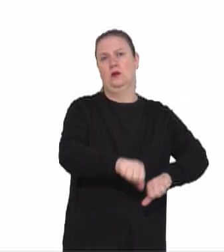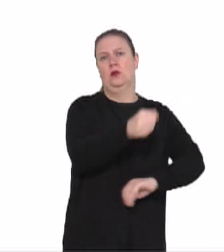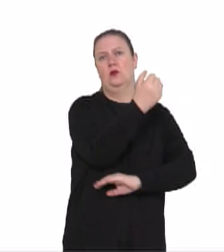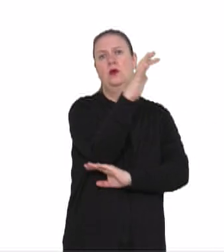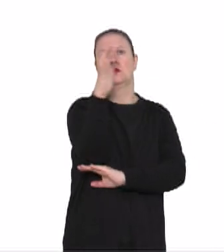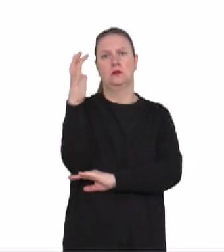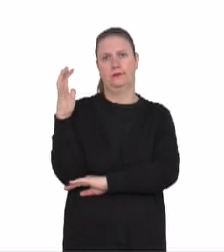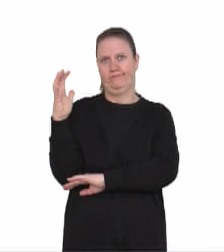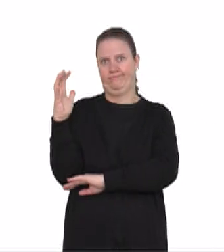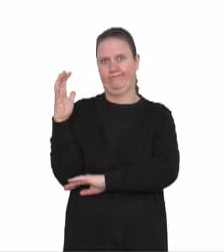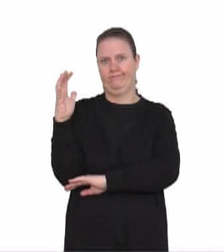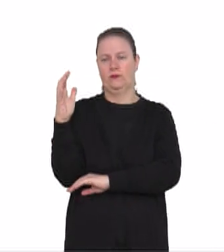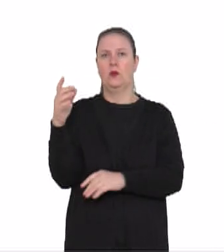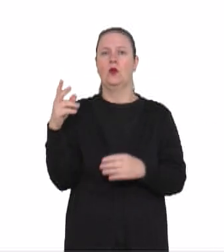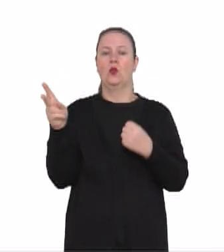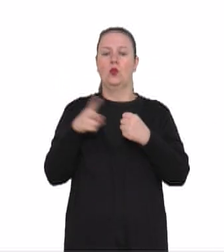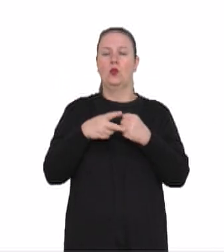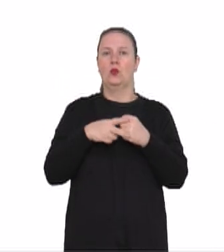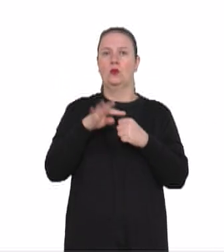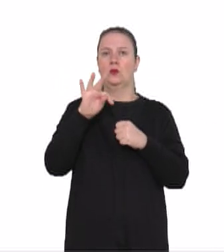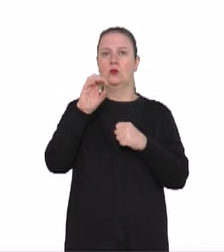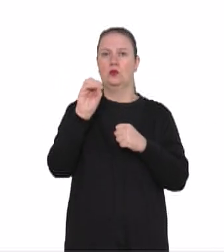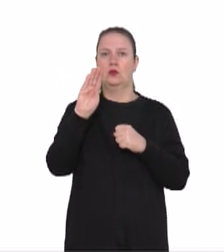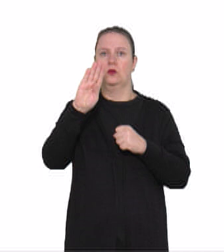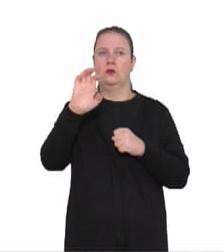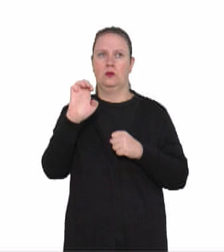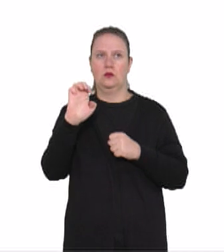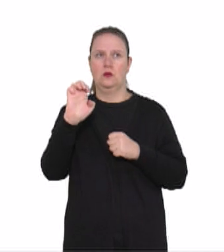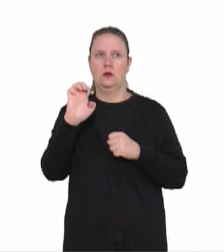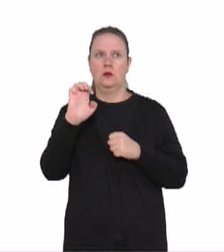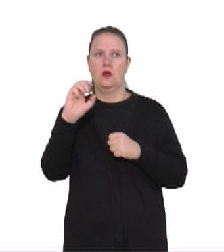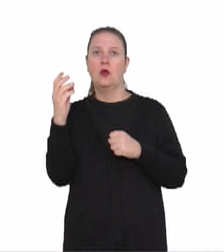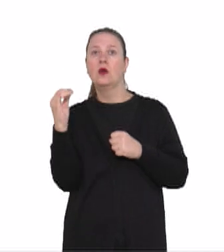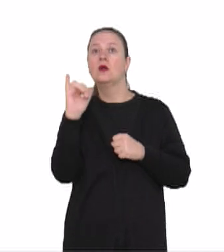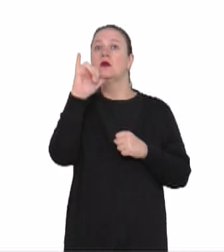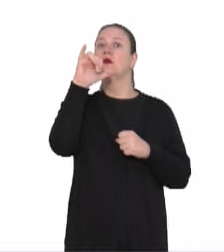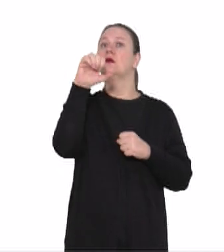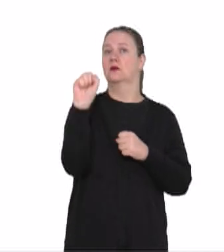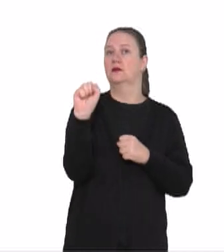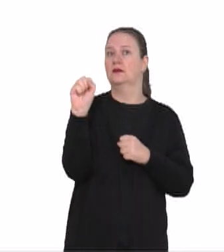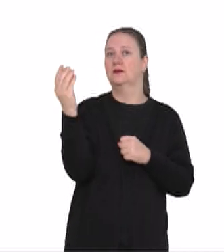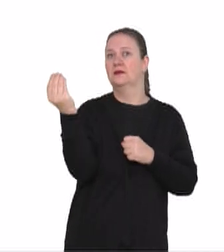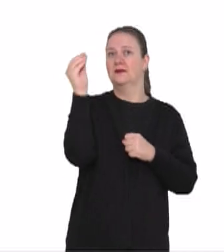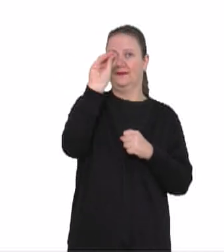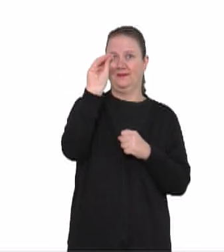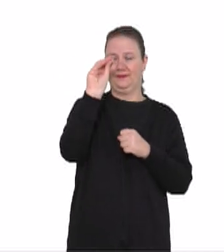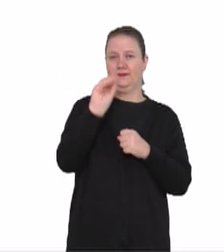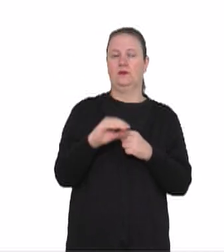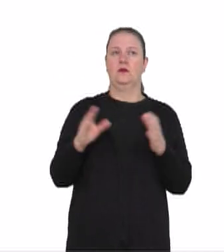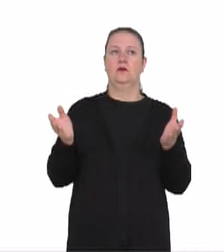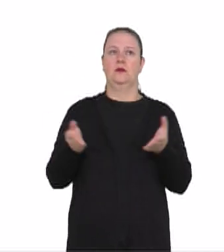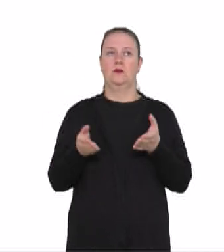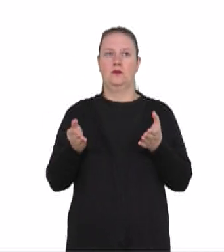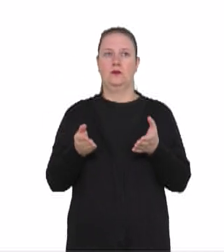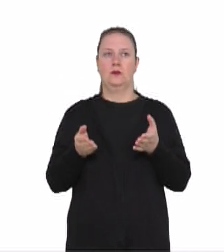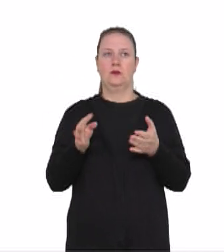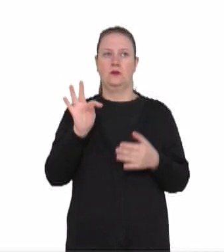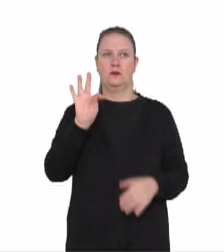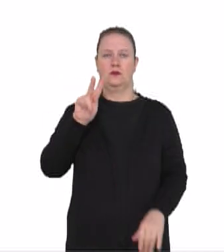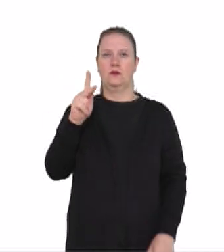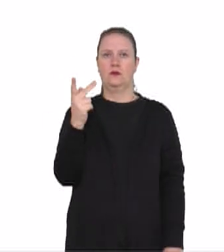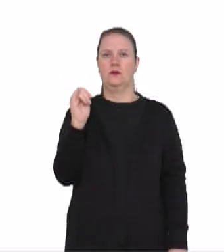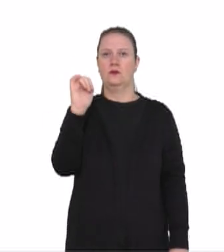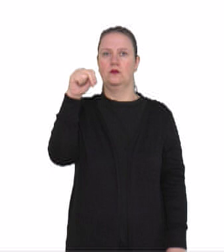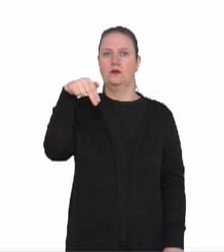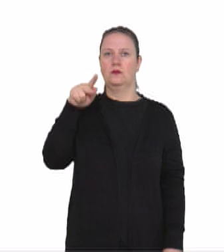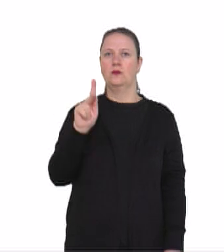to be? Eu conjuguei ele e ficou is. O próximo, a nossa dica ali, think about portion sizes. Então, aqui